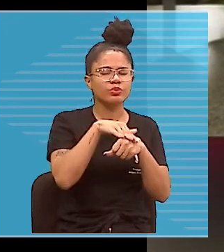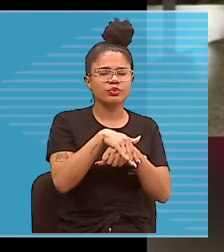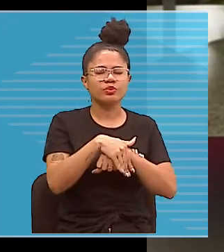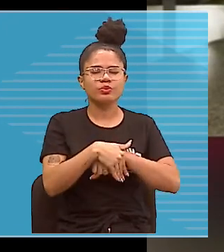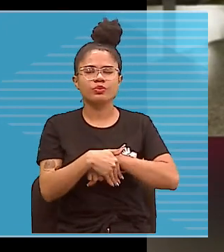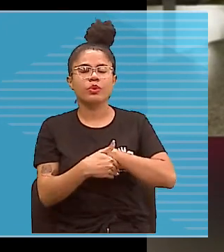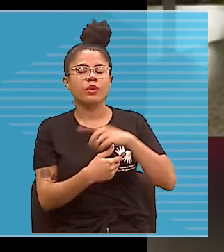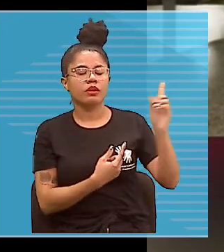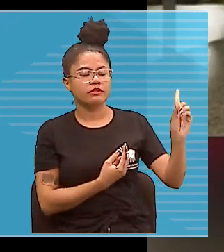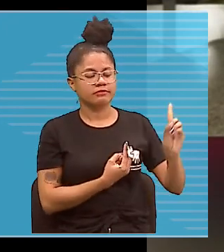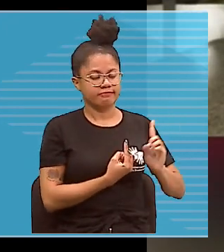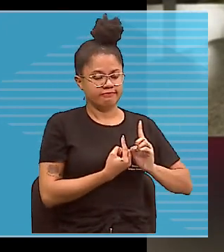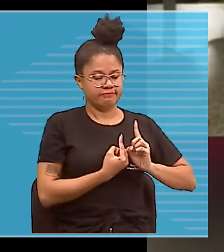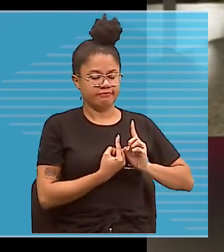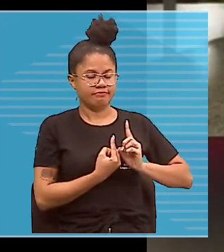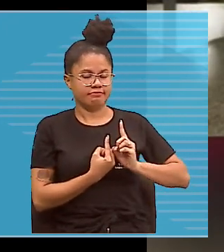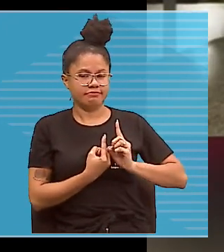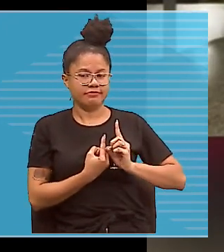que eu sou